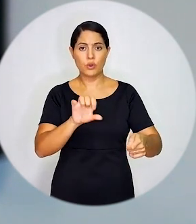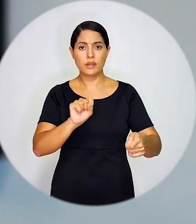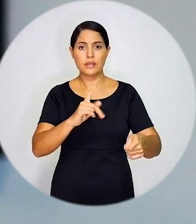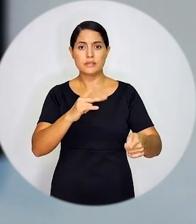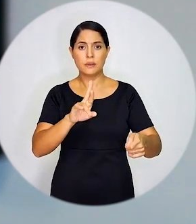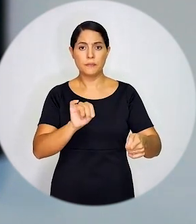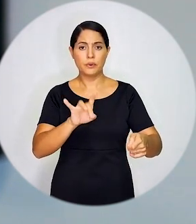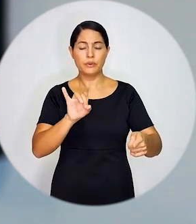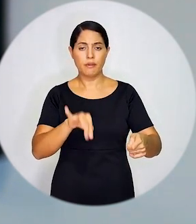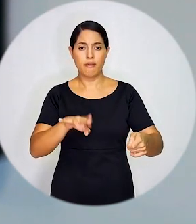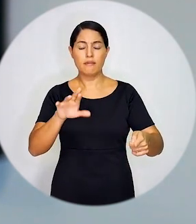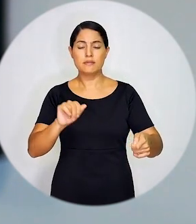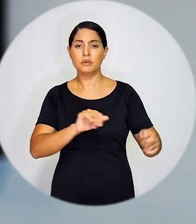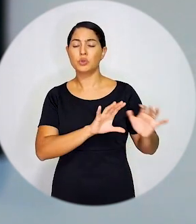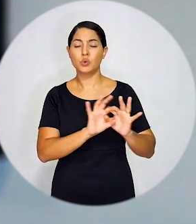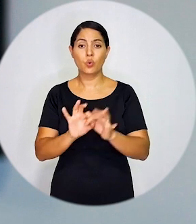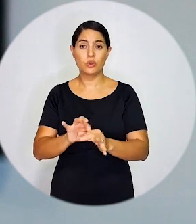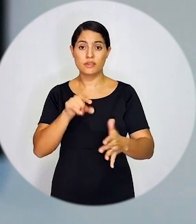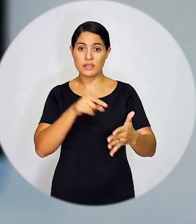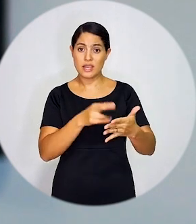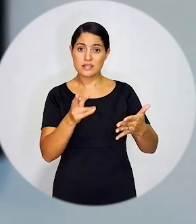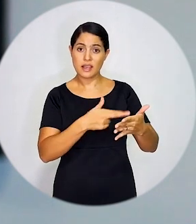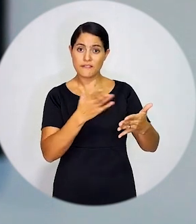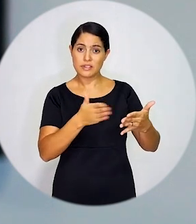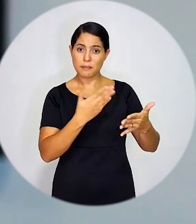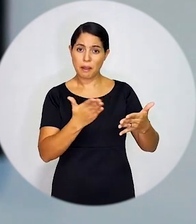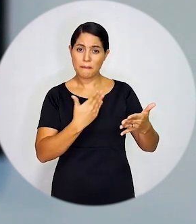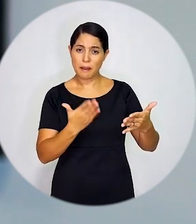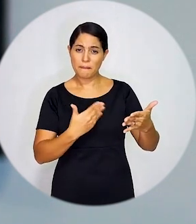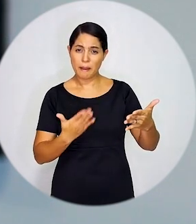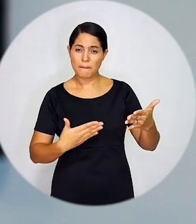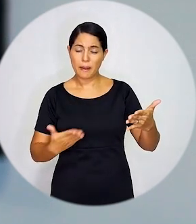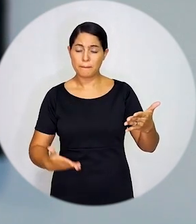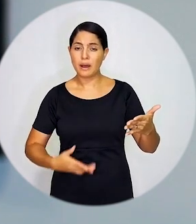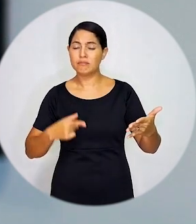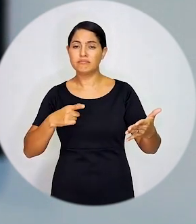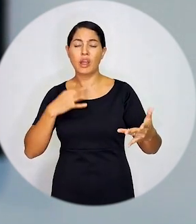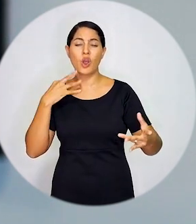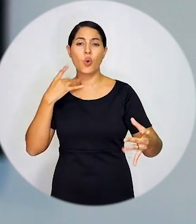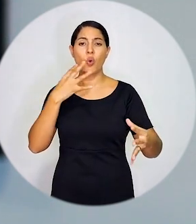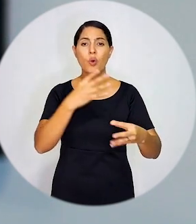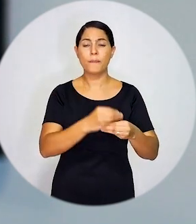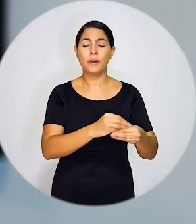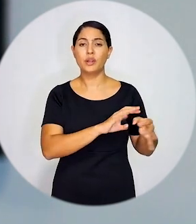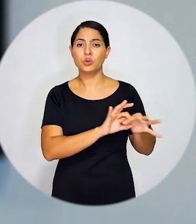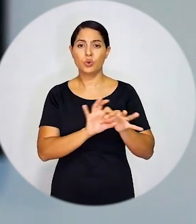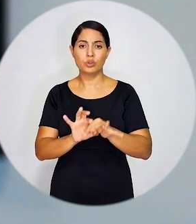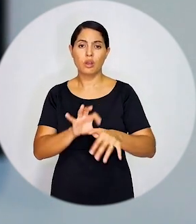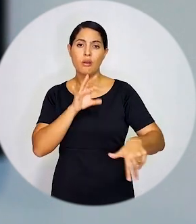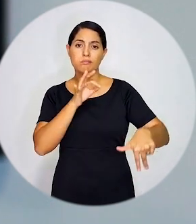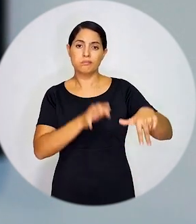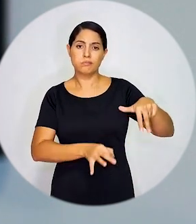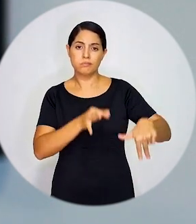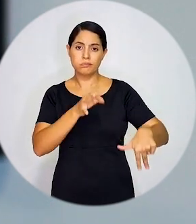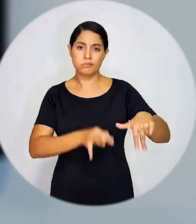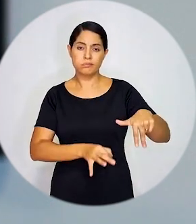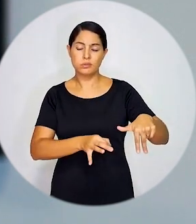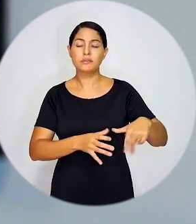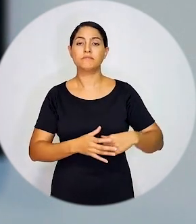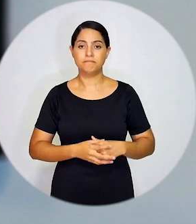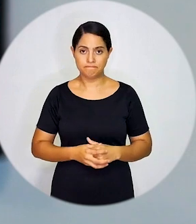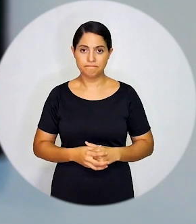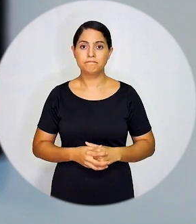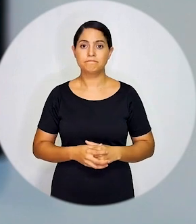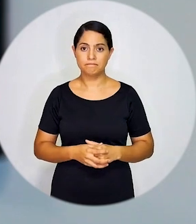concentra todos os julgados que são produzidos por advogados e advogadas que estão na função